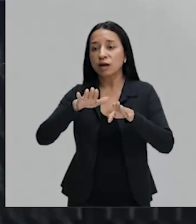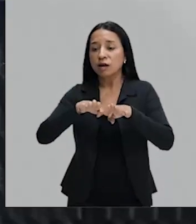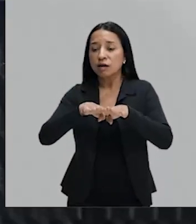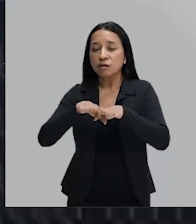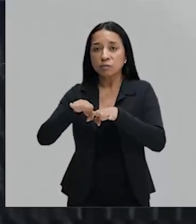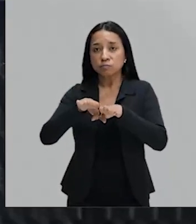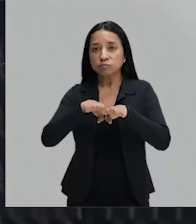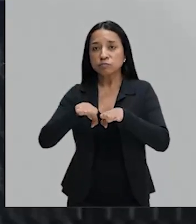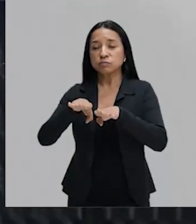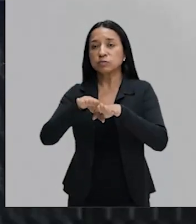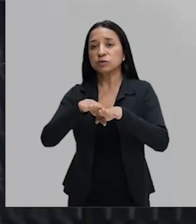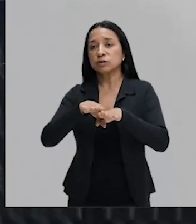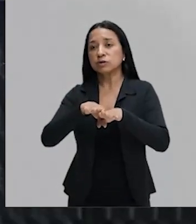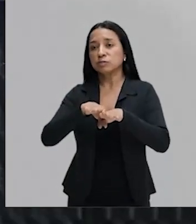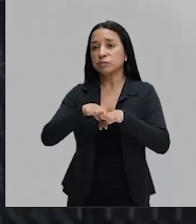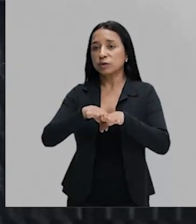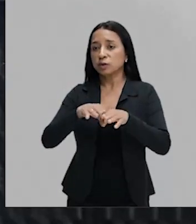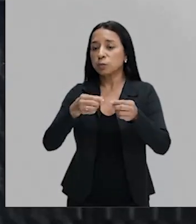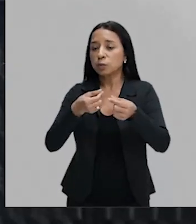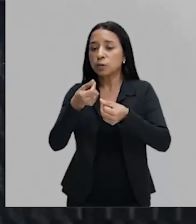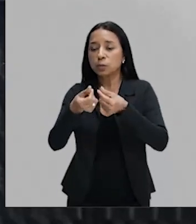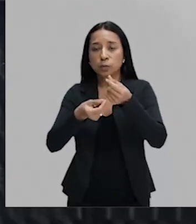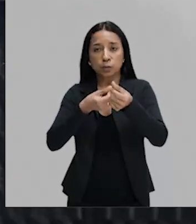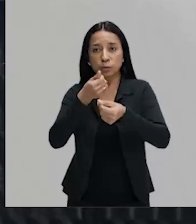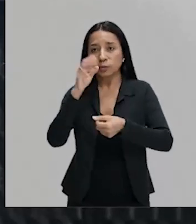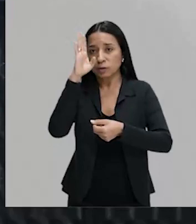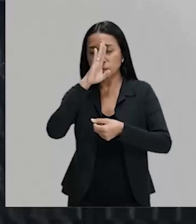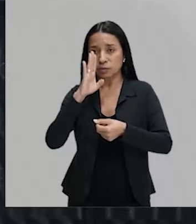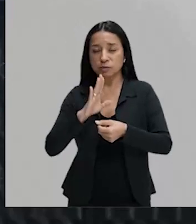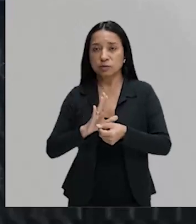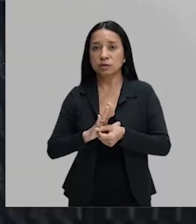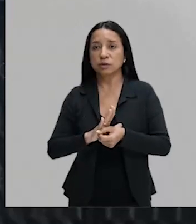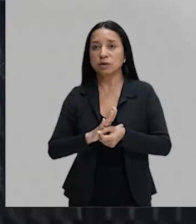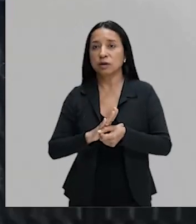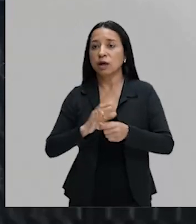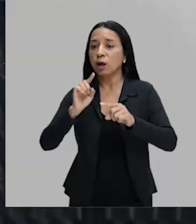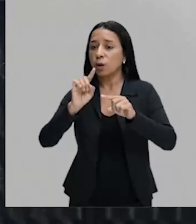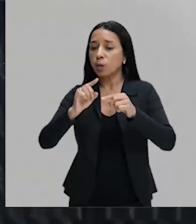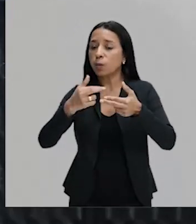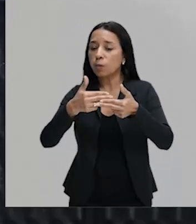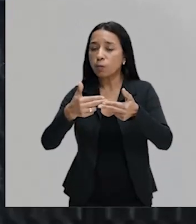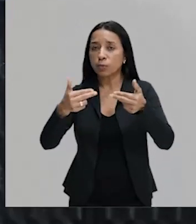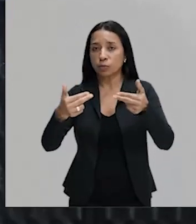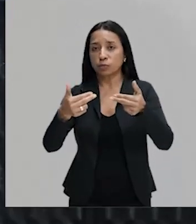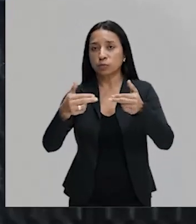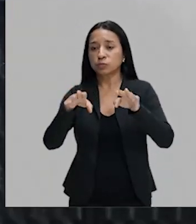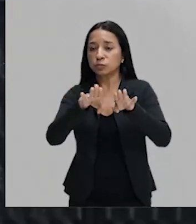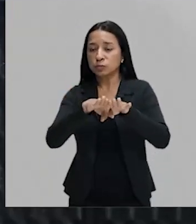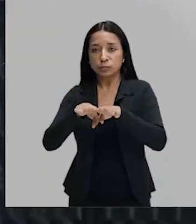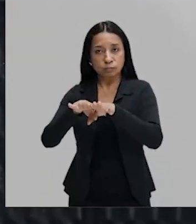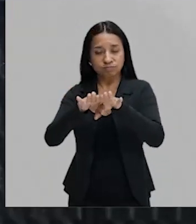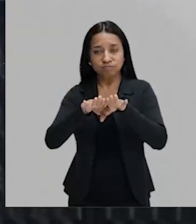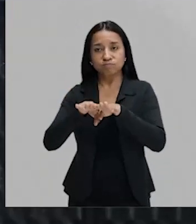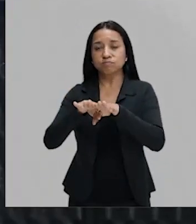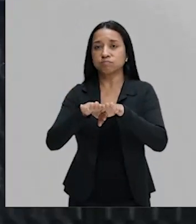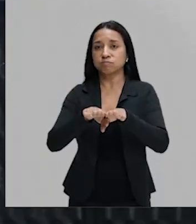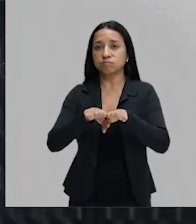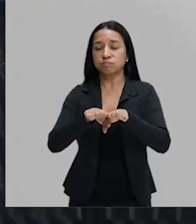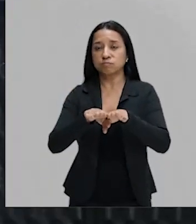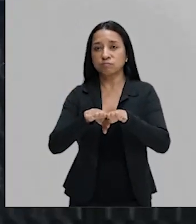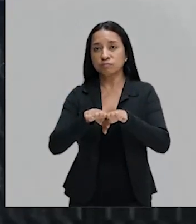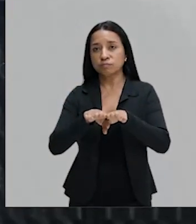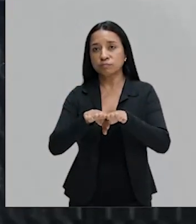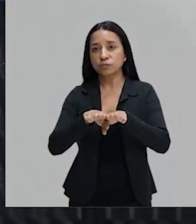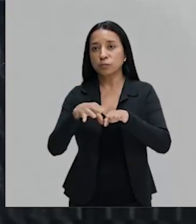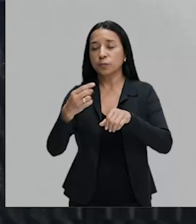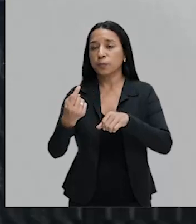a balança comercial brasileira. O café é o produto que vai equilibrar uma balança comercial